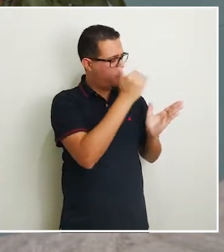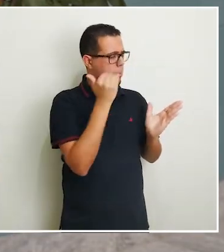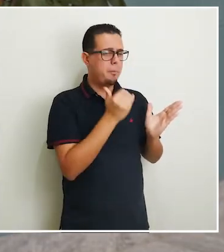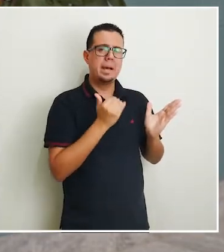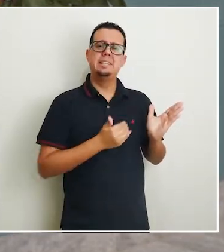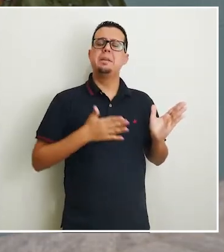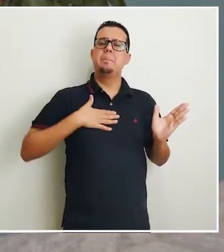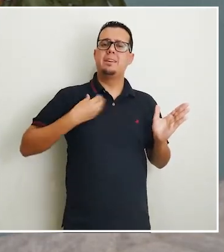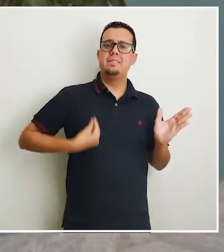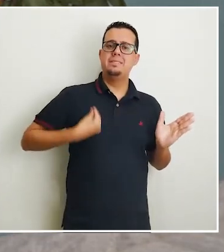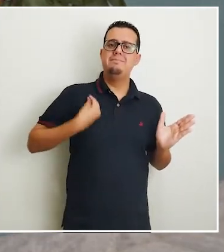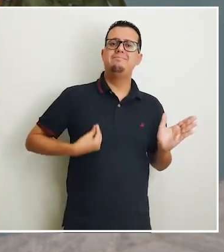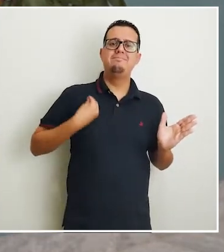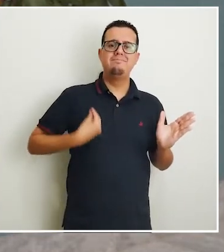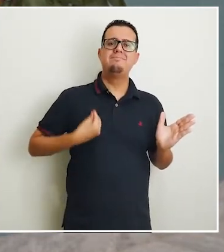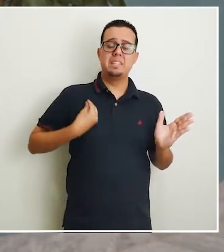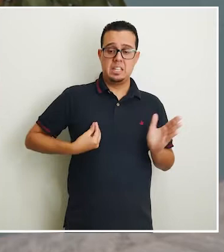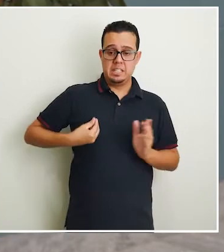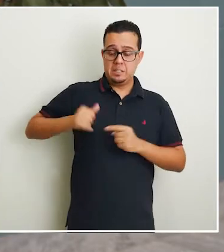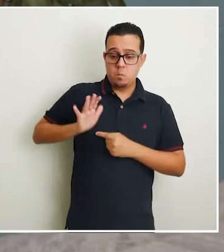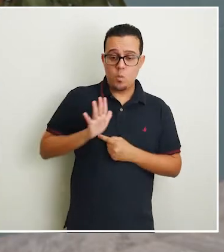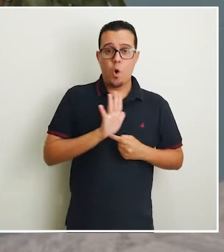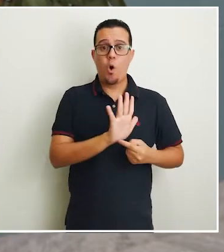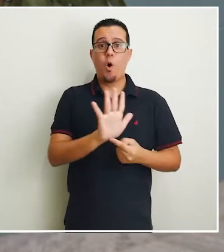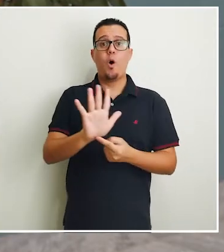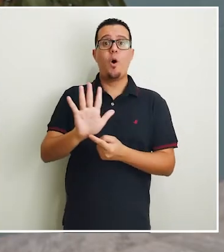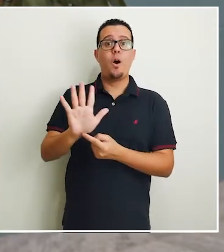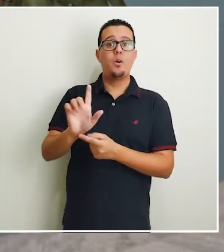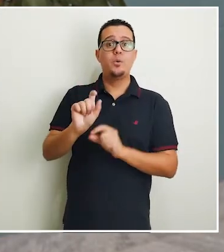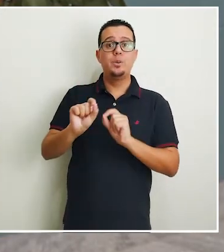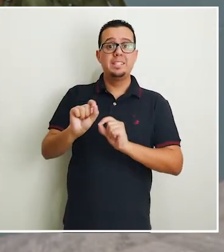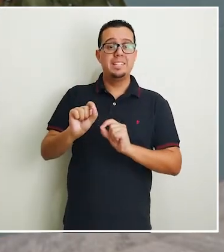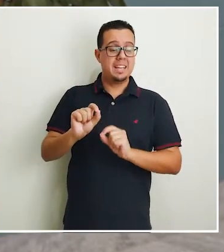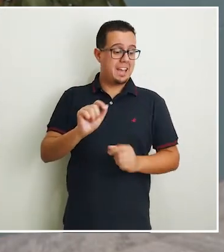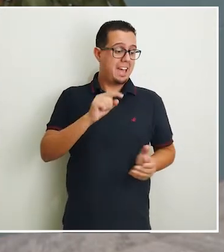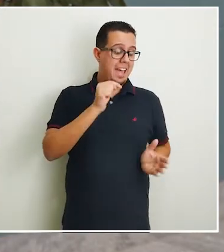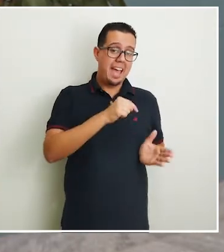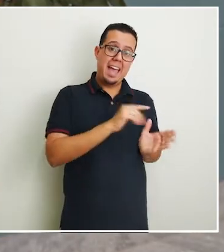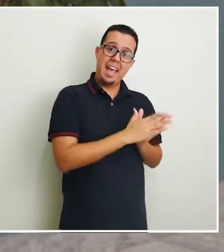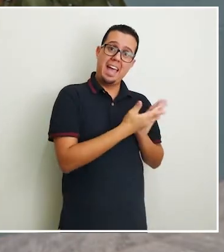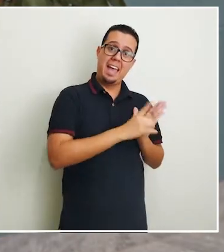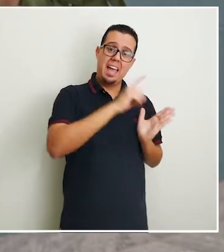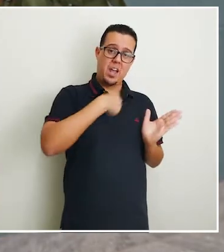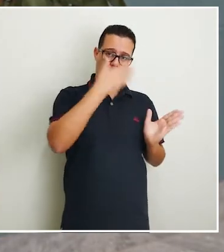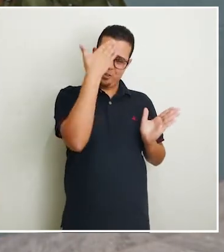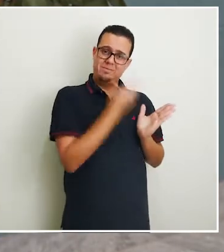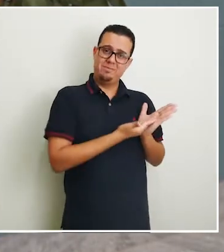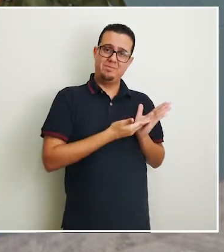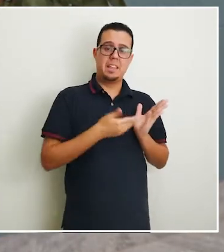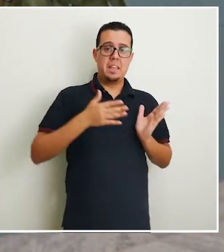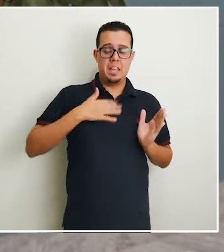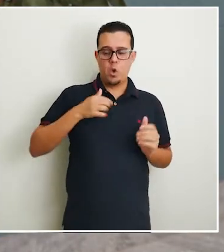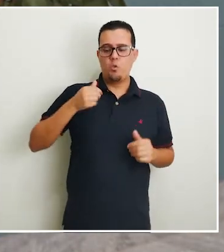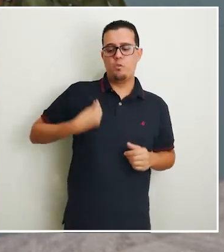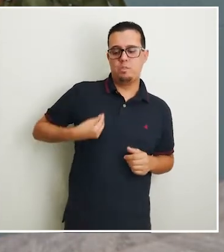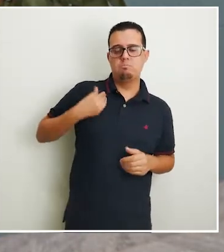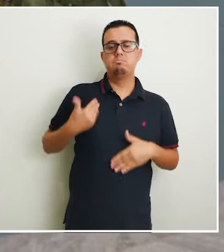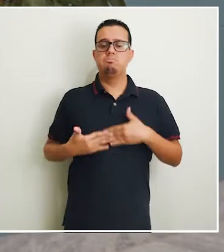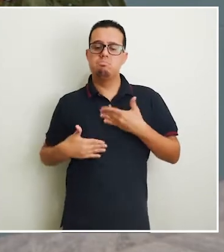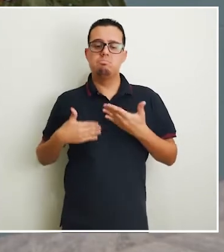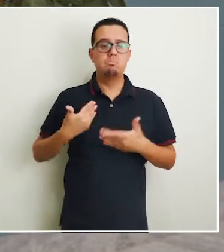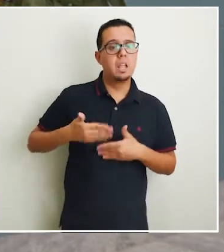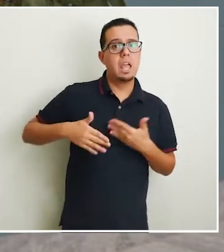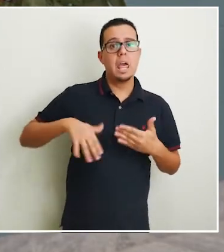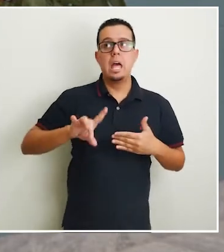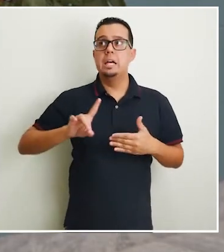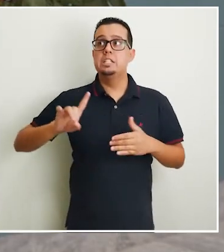verdade. O meu viver reflete essa verdade em que eu creio. O meu caminhar vai ressoando Jesus em cada passo que eu dou. Ele é